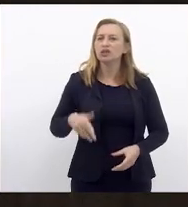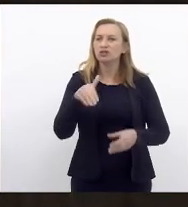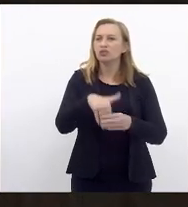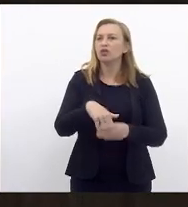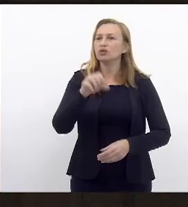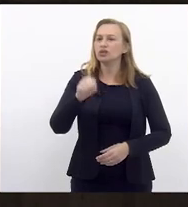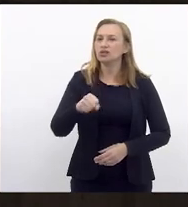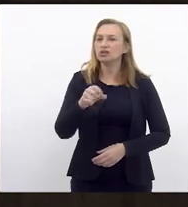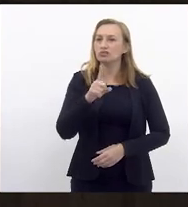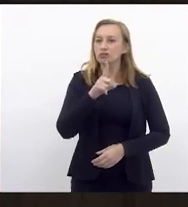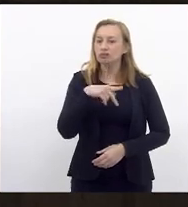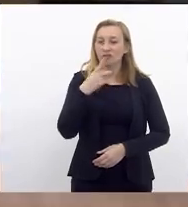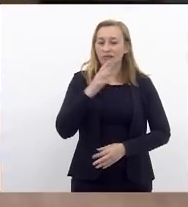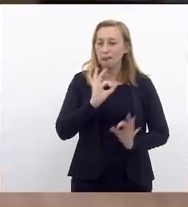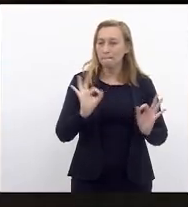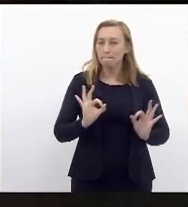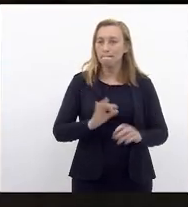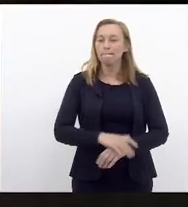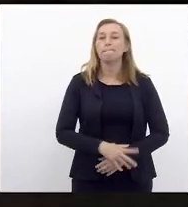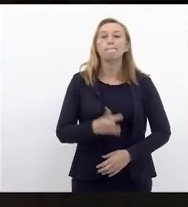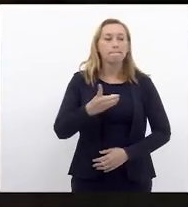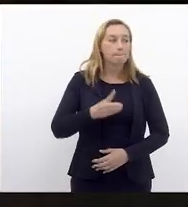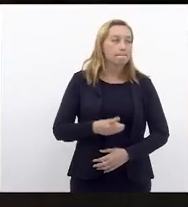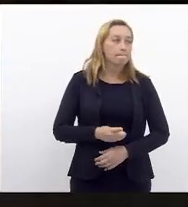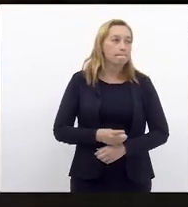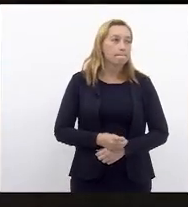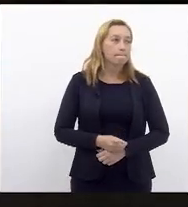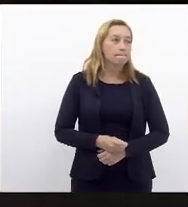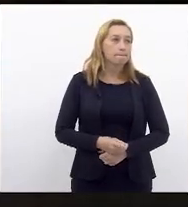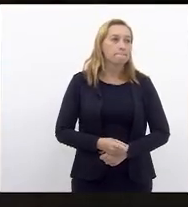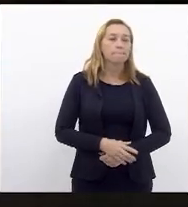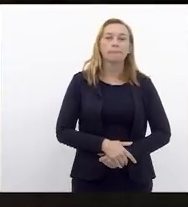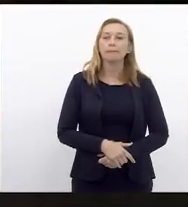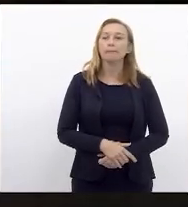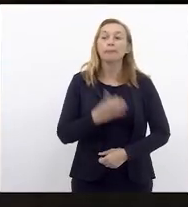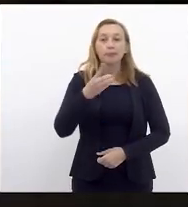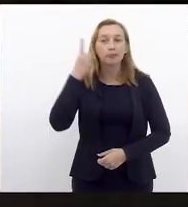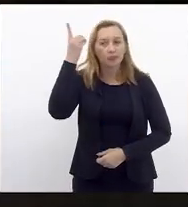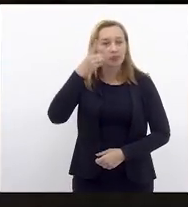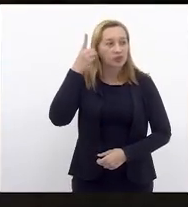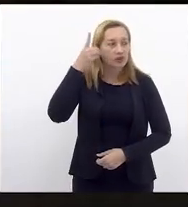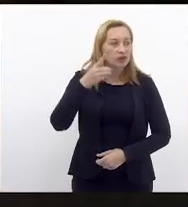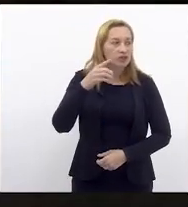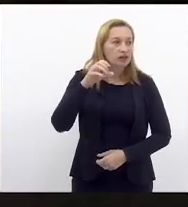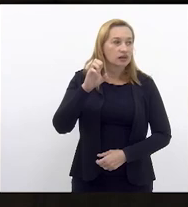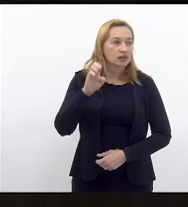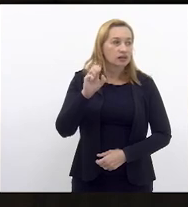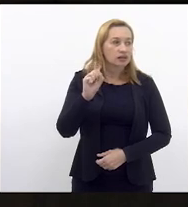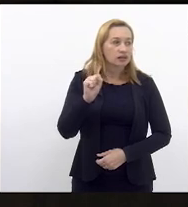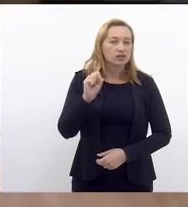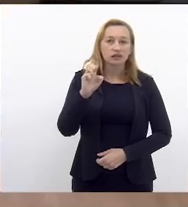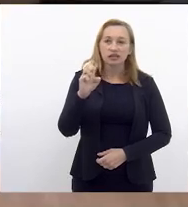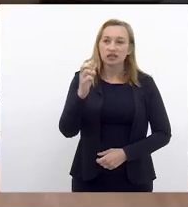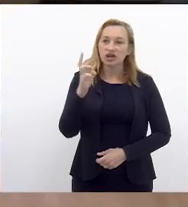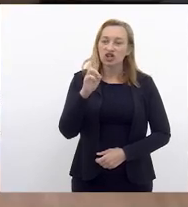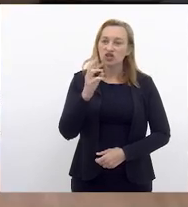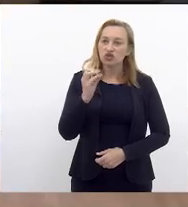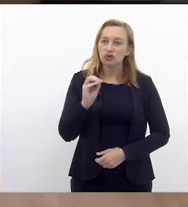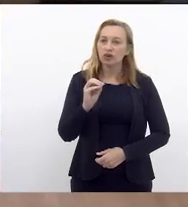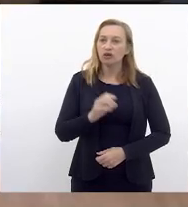sem comentário. Deputado Samuel Malafaia, vota sim. Deputado Sérgio Fernandes.